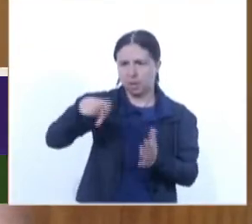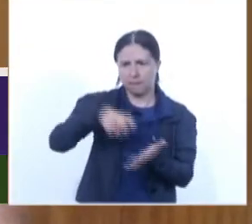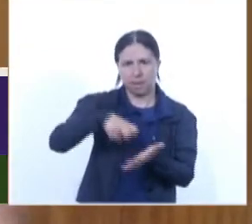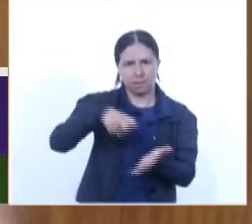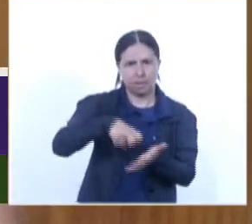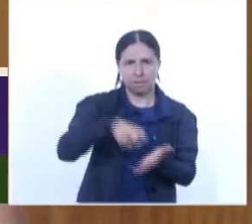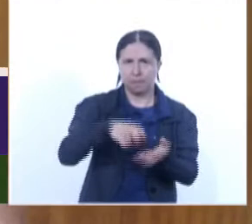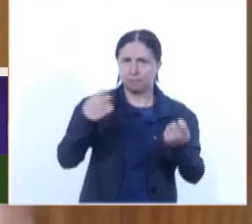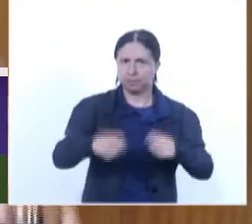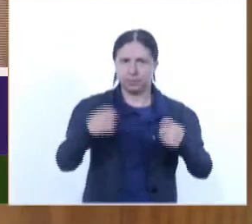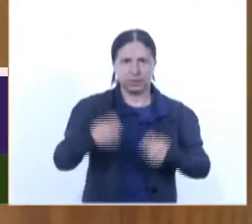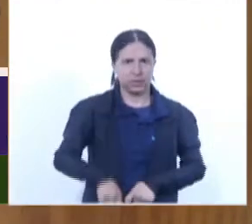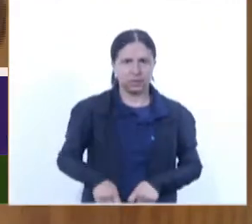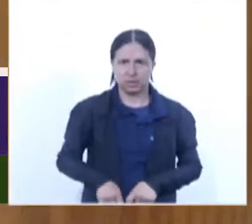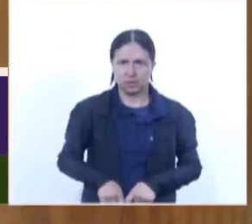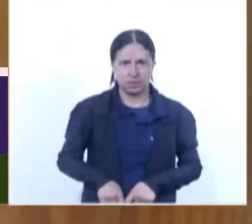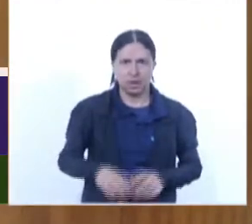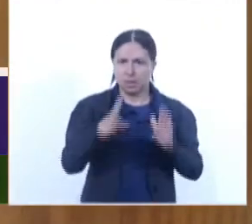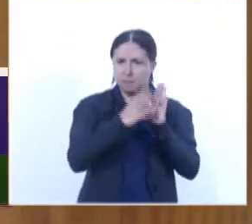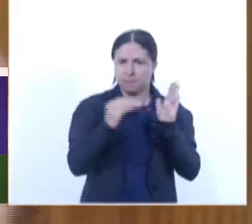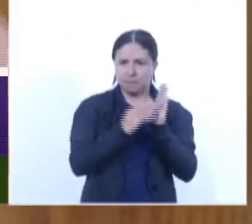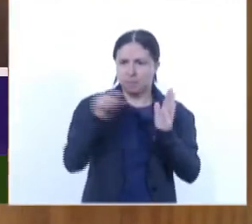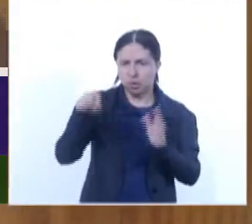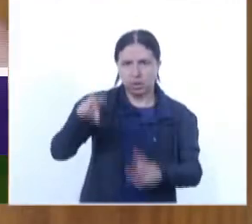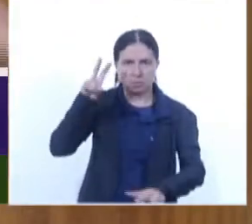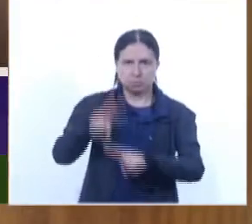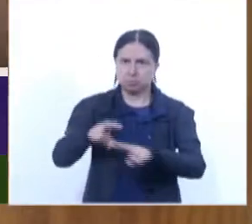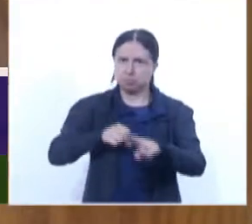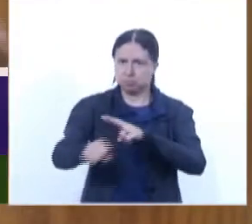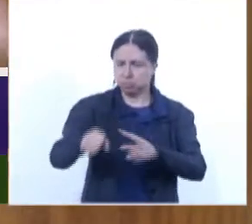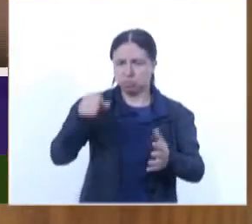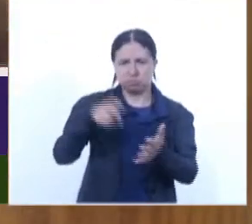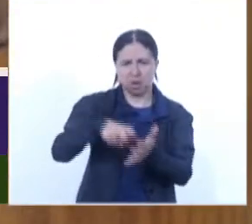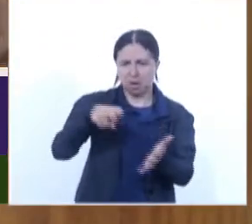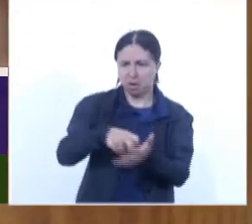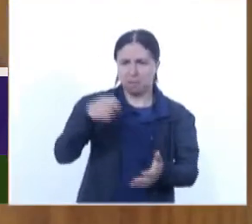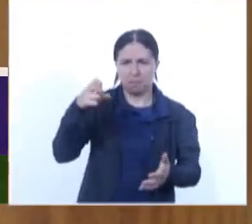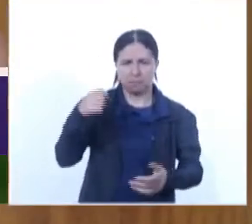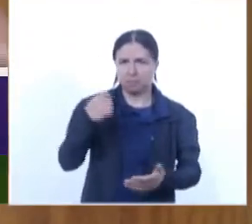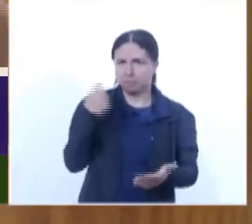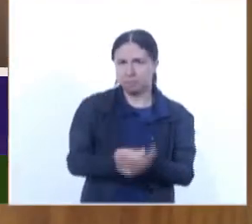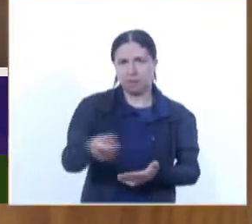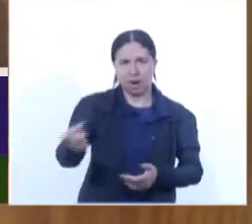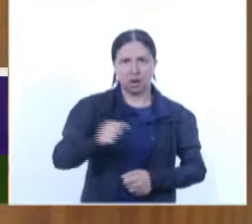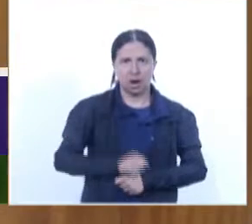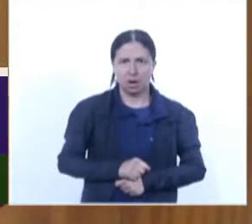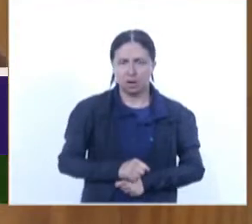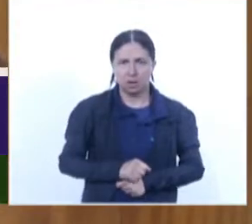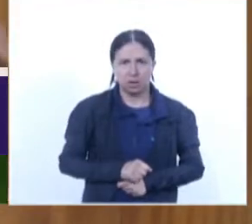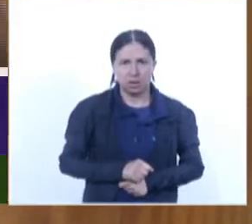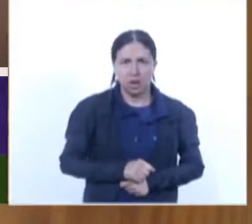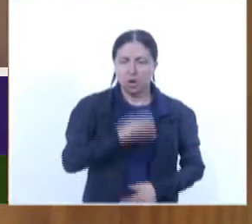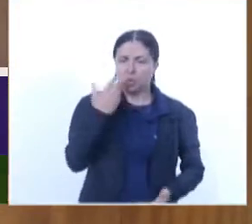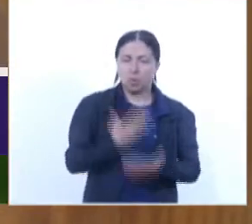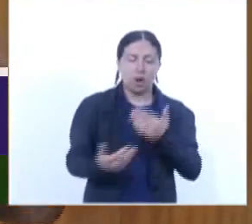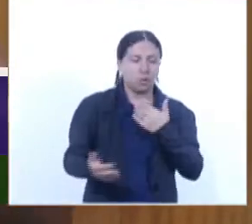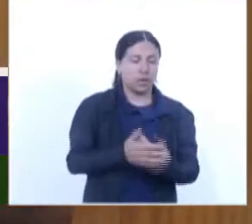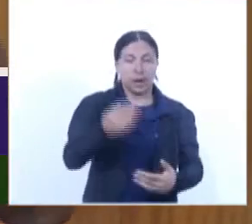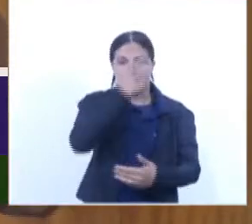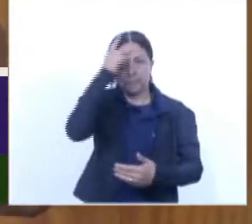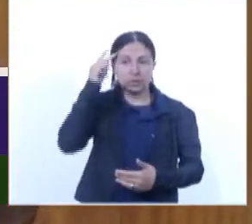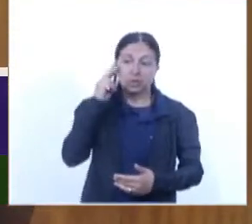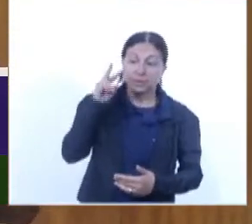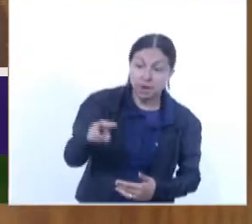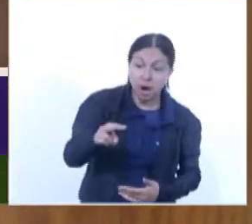e para todas as pessoas que ameaçam qualquer profissional que esteja no Exercício da sua profissão pela sua